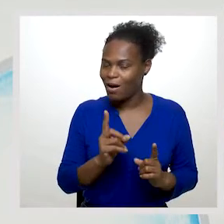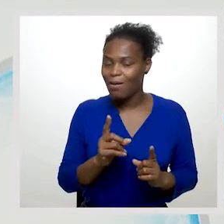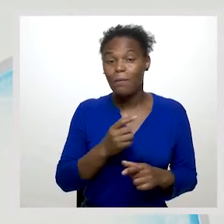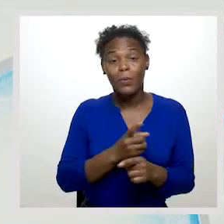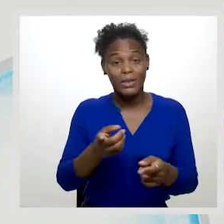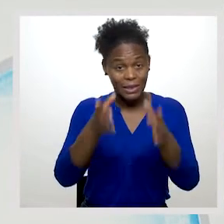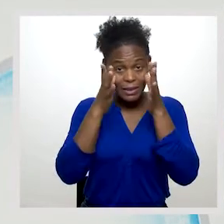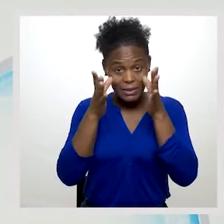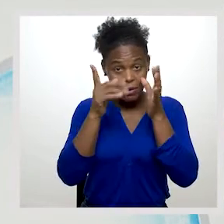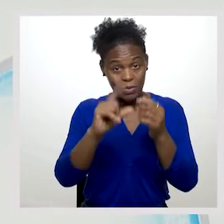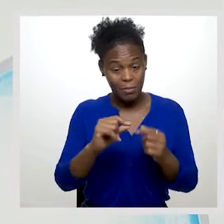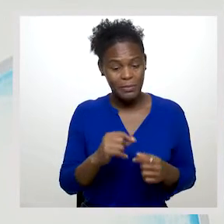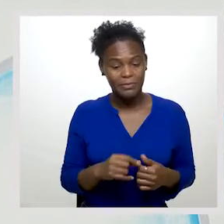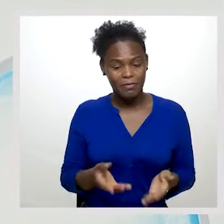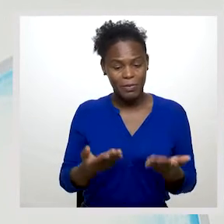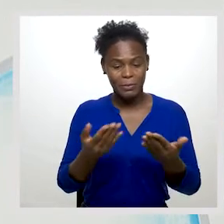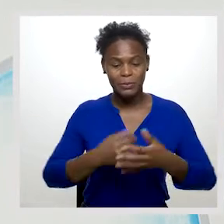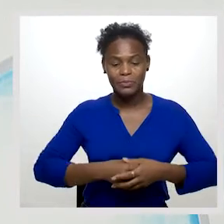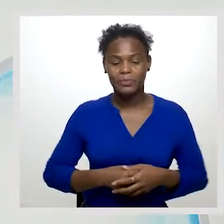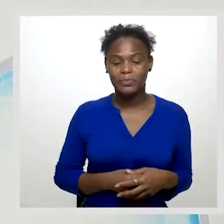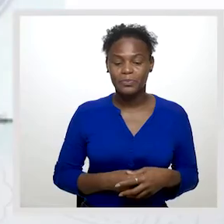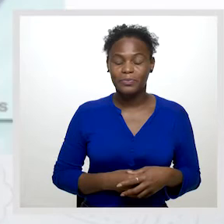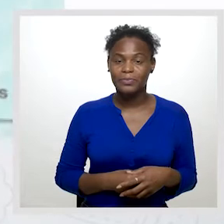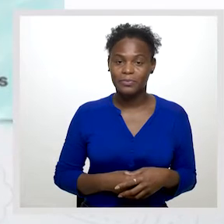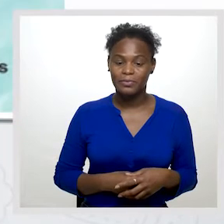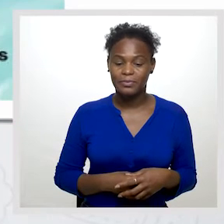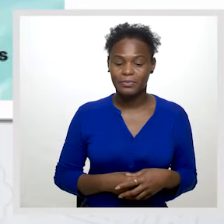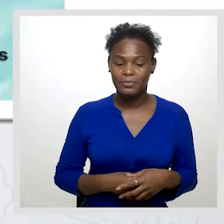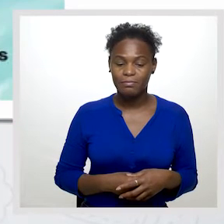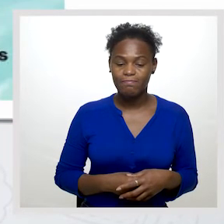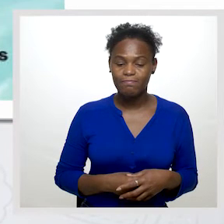também prestem atenção ainda. Vamos lá então.